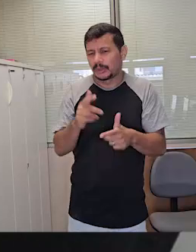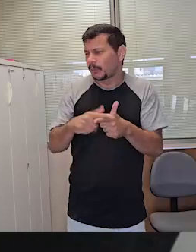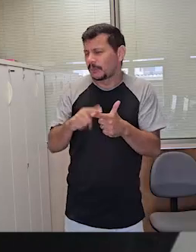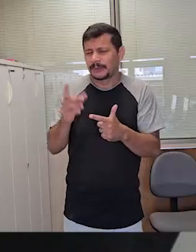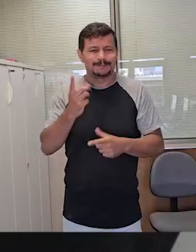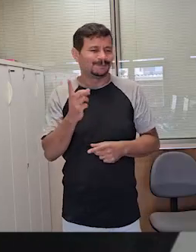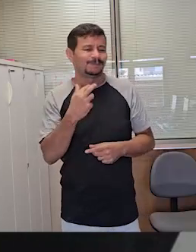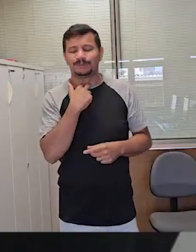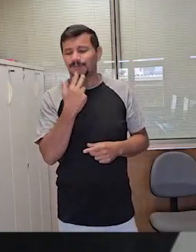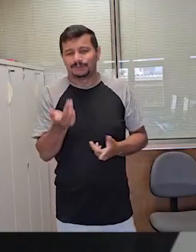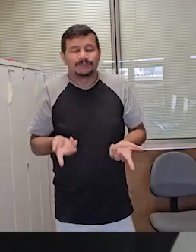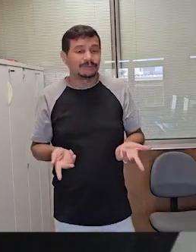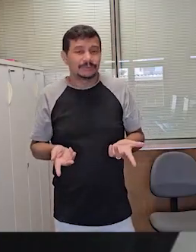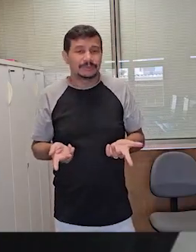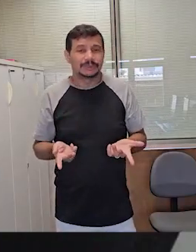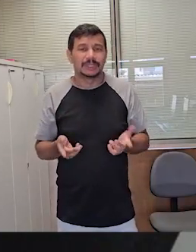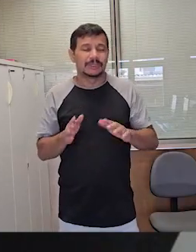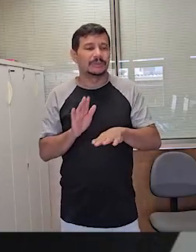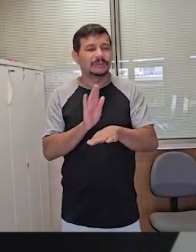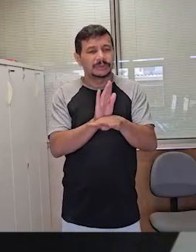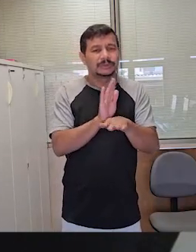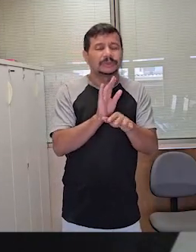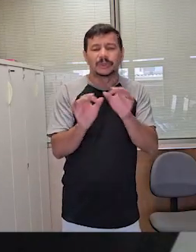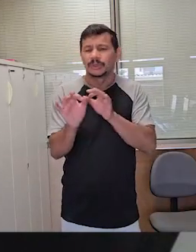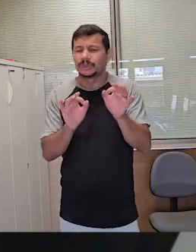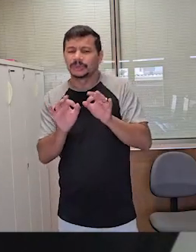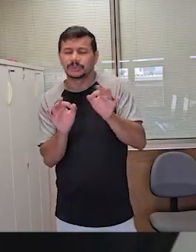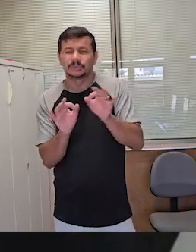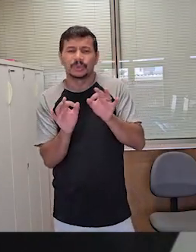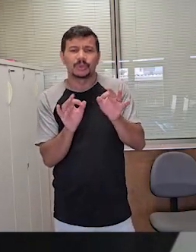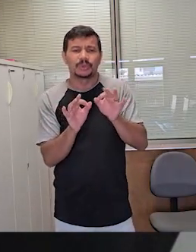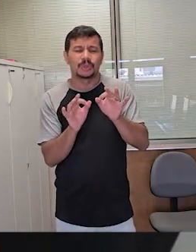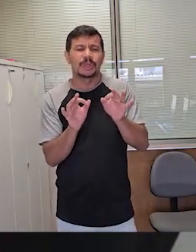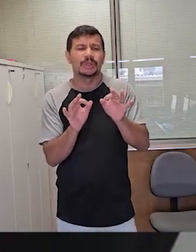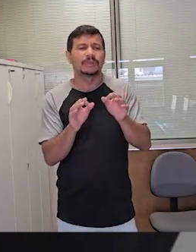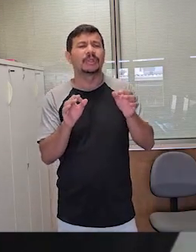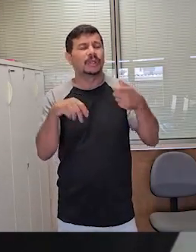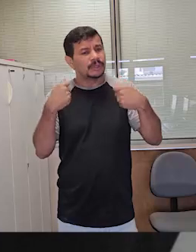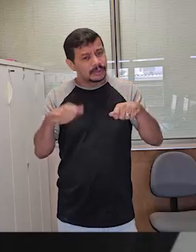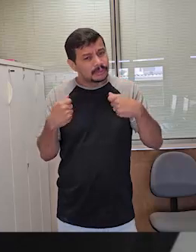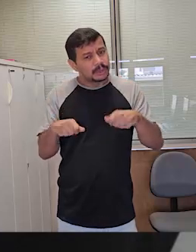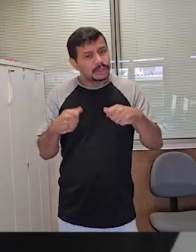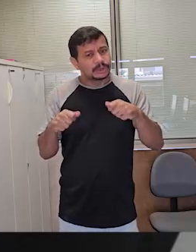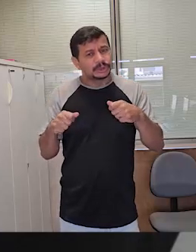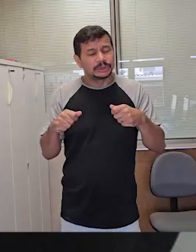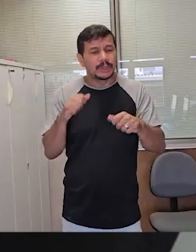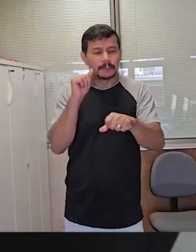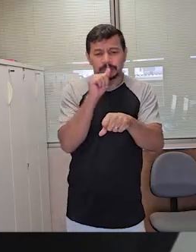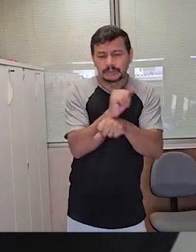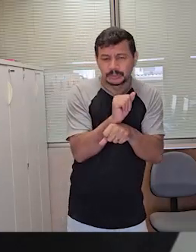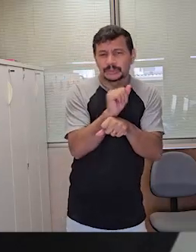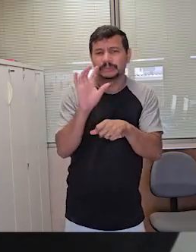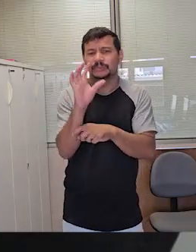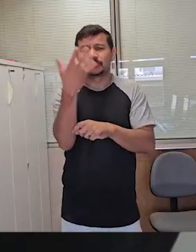queremos ajudar, fazer com que determinada máquina, determinado ambiente, determinada situação, ela deixe de ocorrer. Para quê?